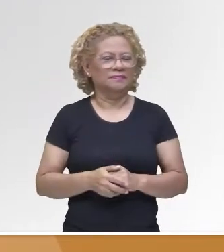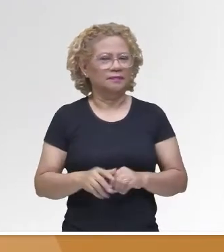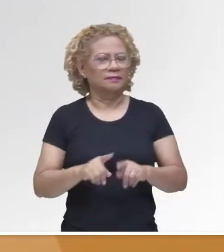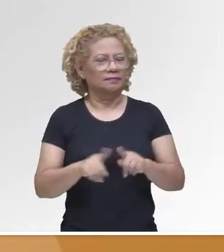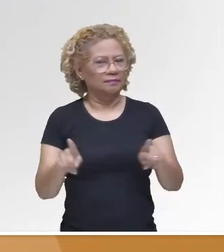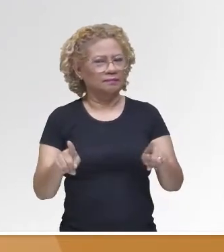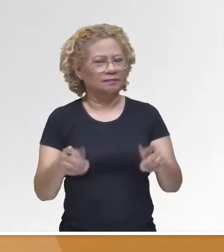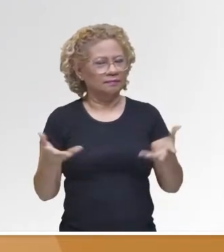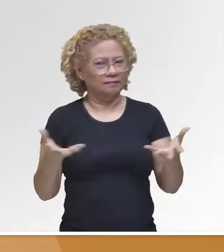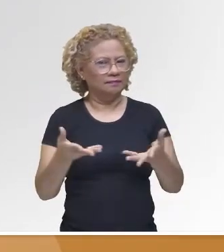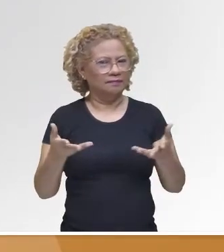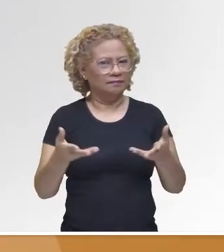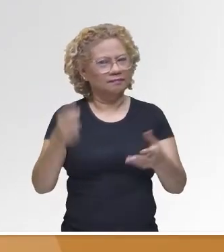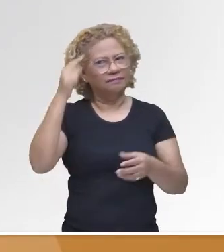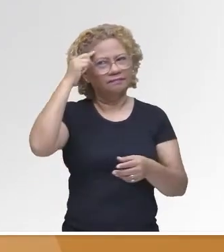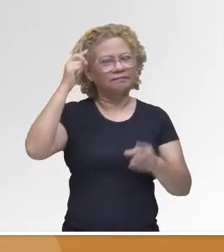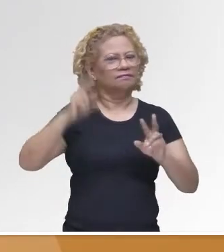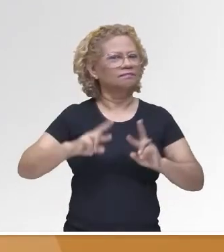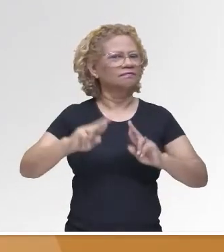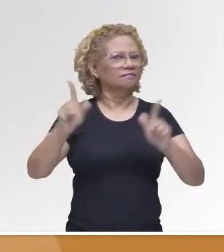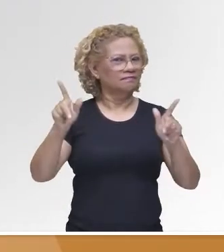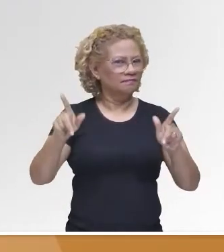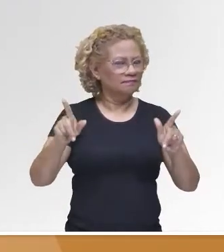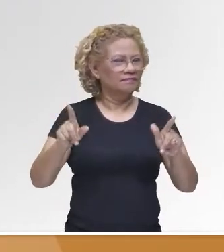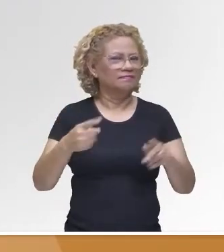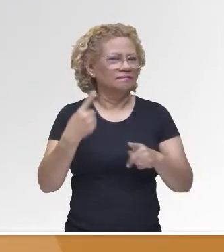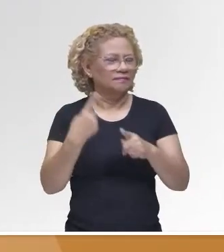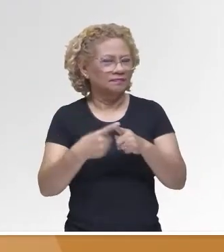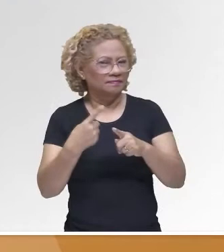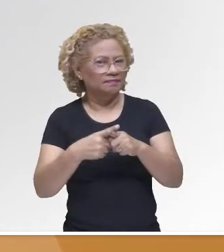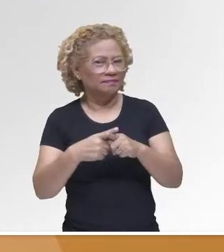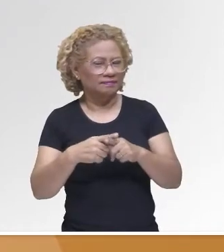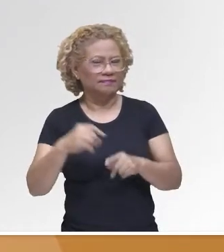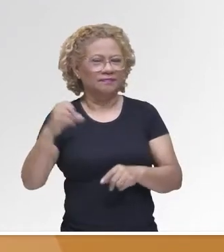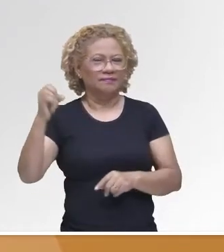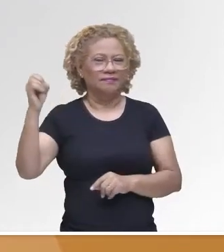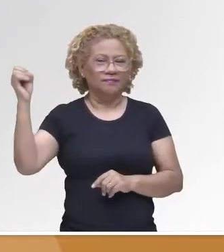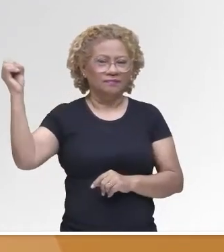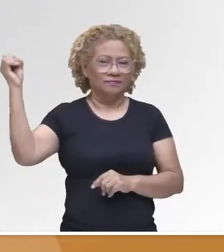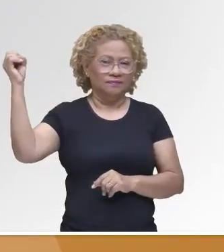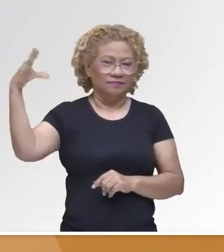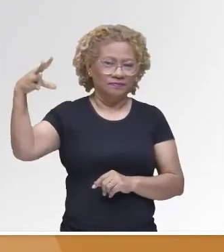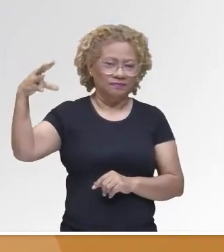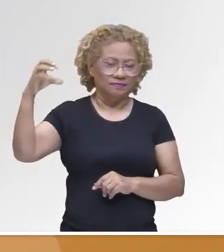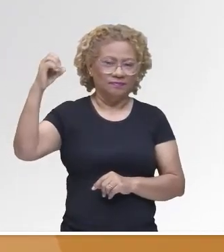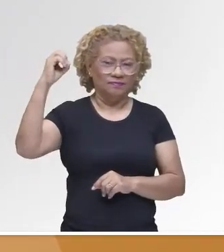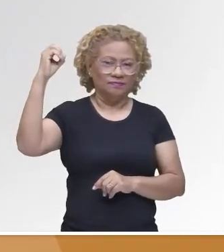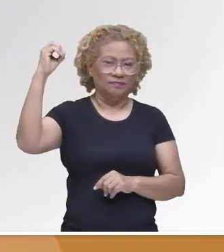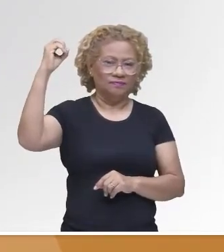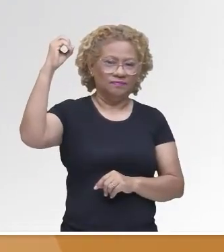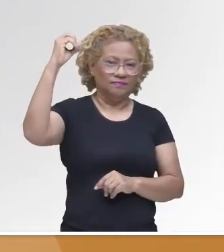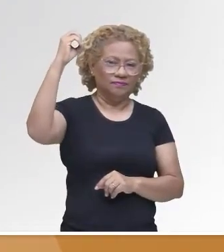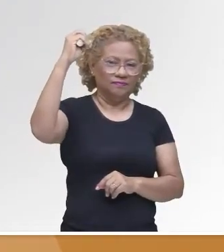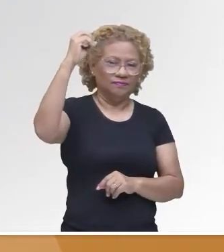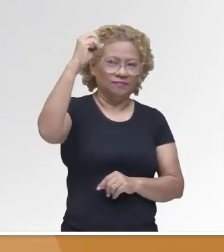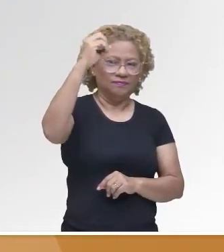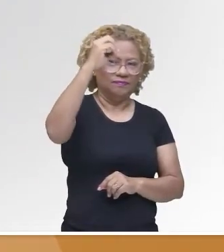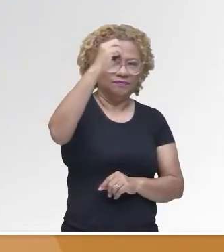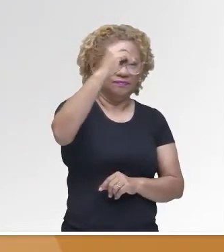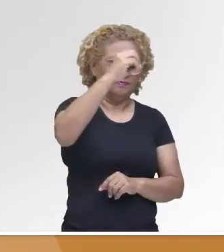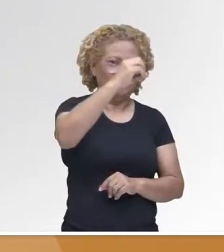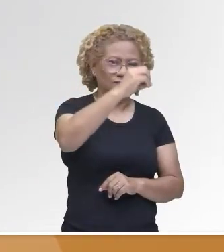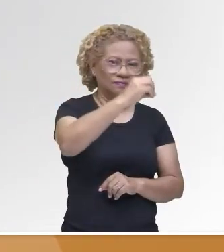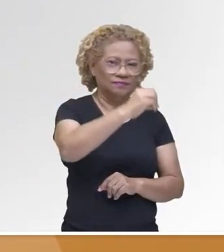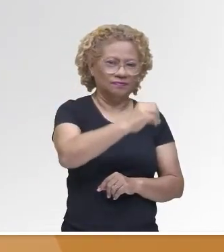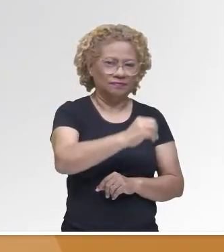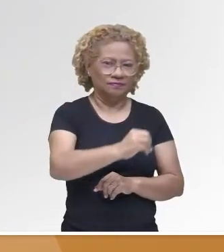percebe que o Sol ele vai nascendo, né? E ele faz um arco, ele vai subindo, né? Vai subindo e gira